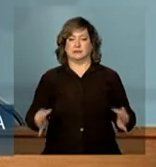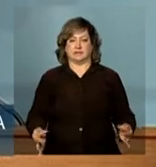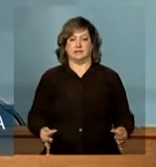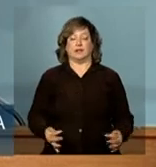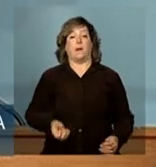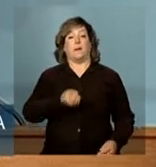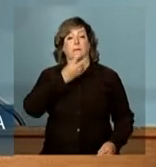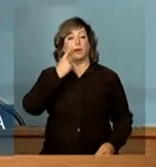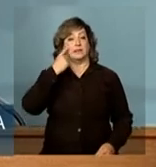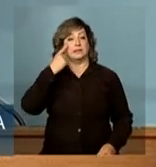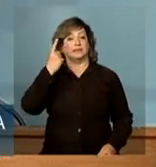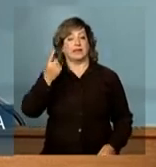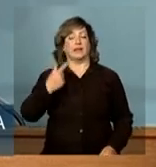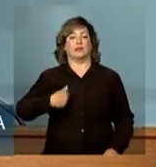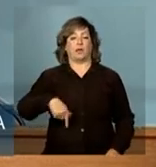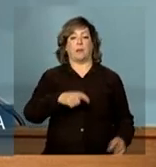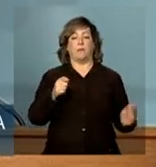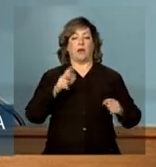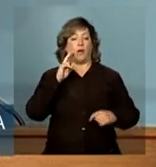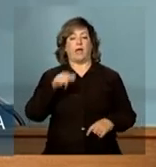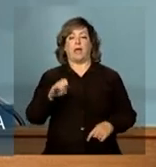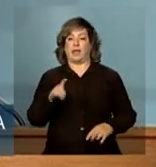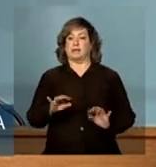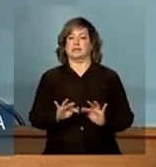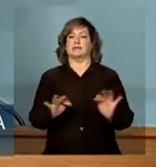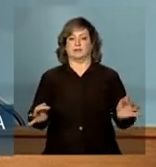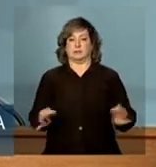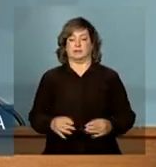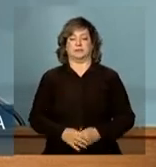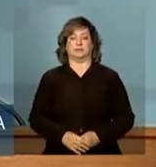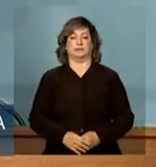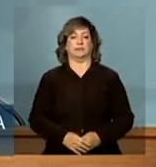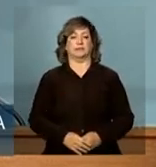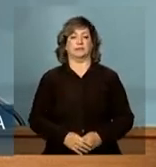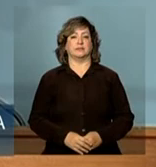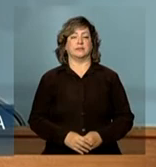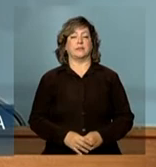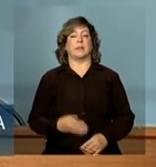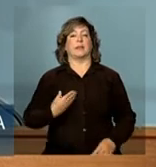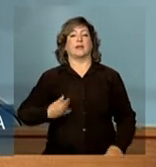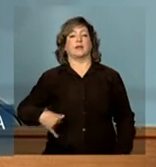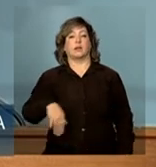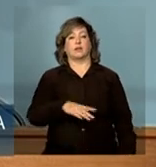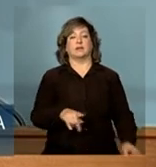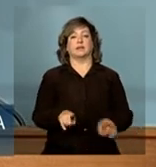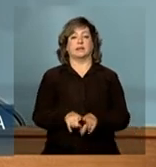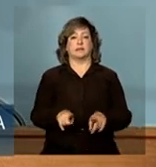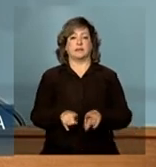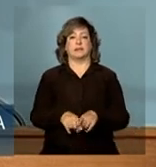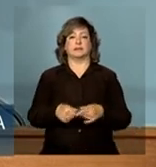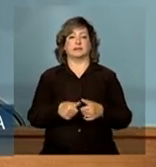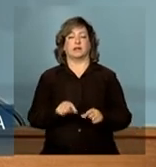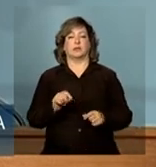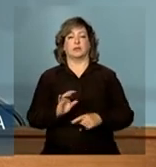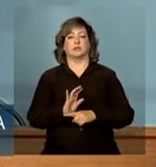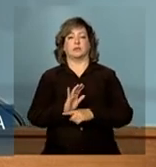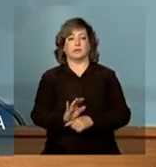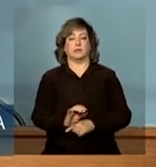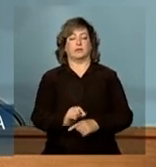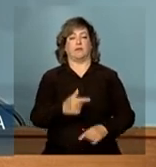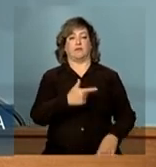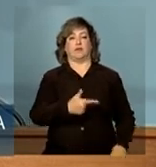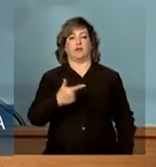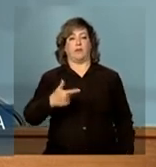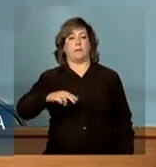boas ideias, a gente pode olhar, elas são simples. Além disso, nós estamos também contribuindo com 22 milhões de